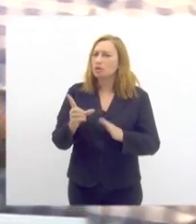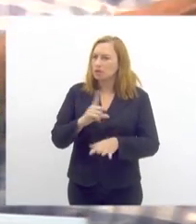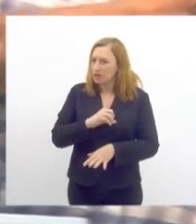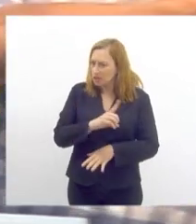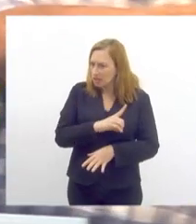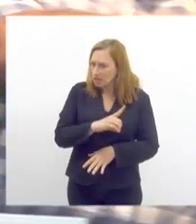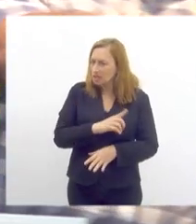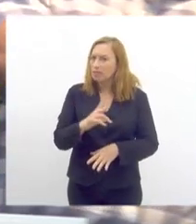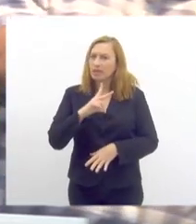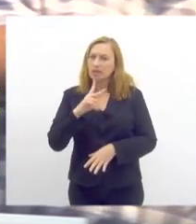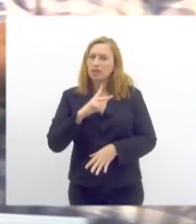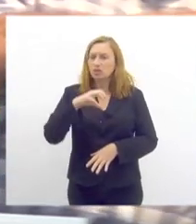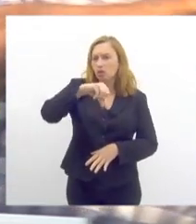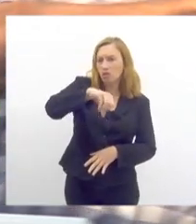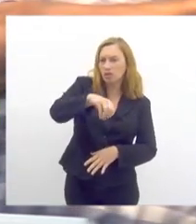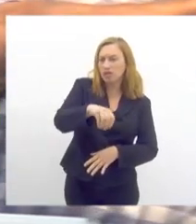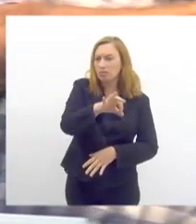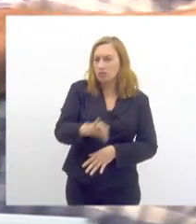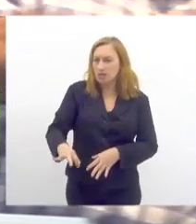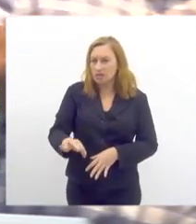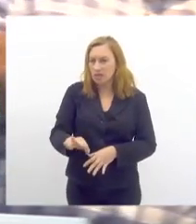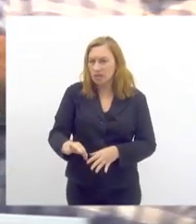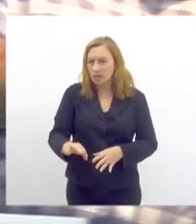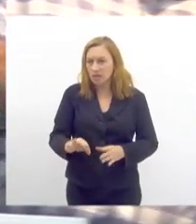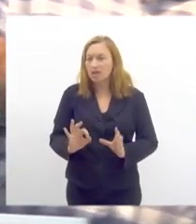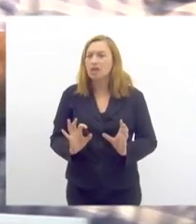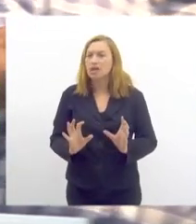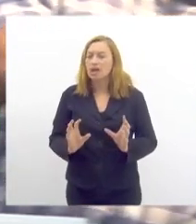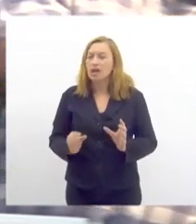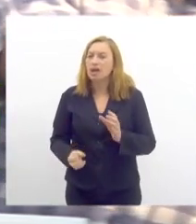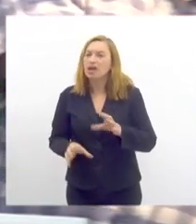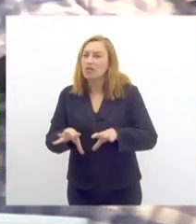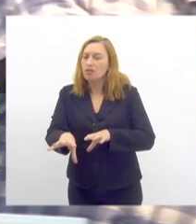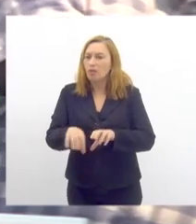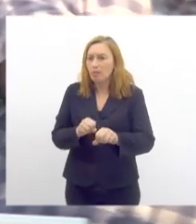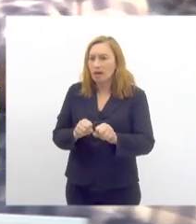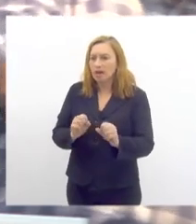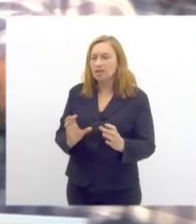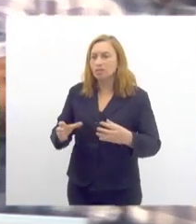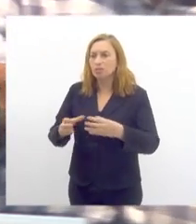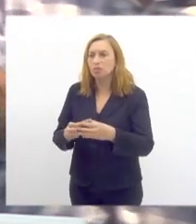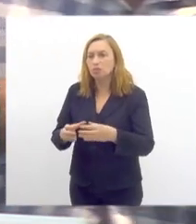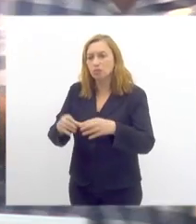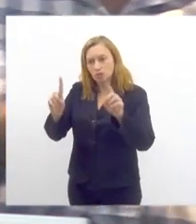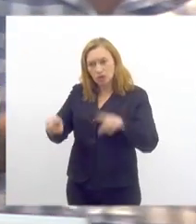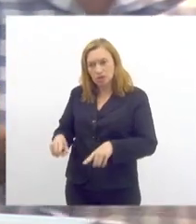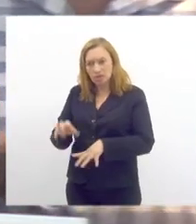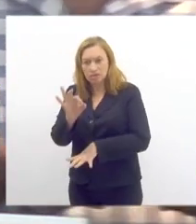particularidade, cerca de 90% do corpo é formado por servidores efetivos, que deveria ser uma tônica no resto